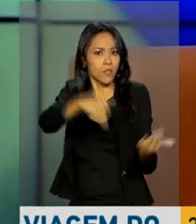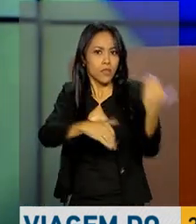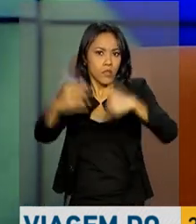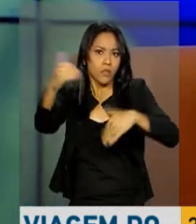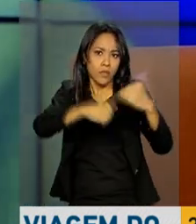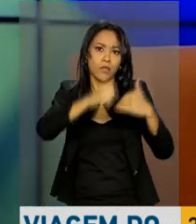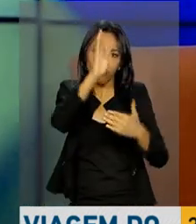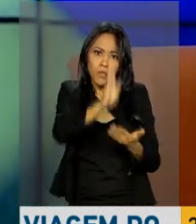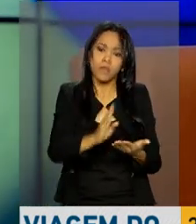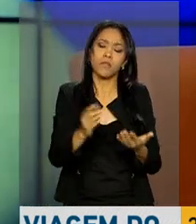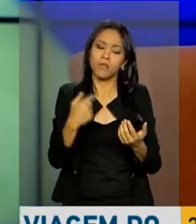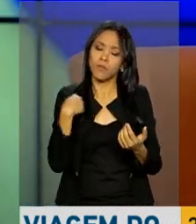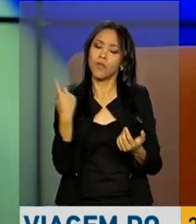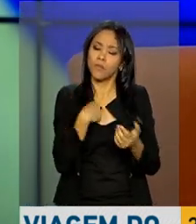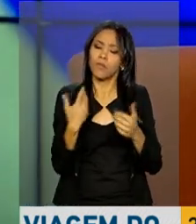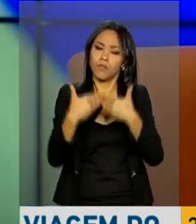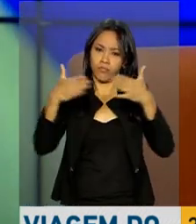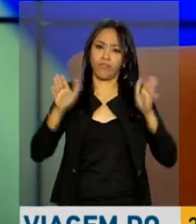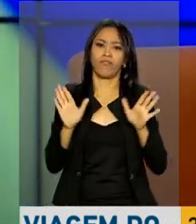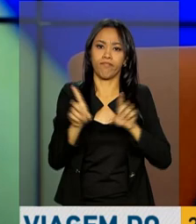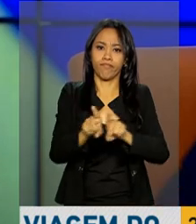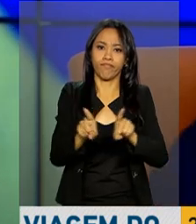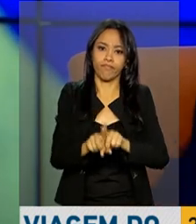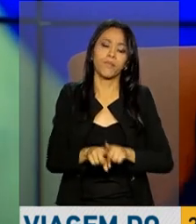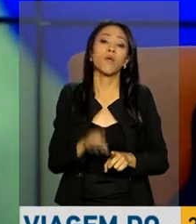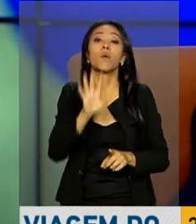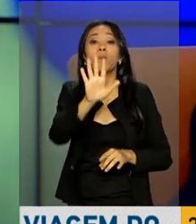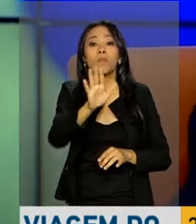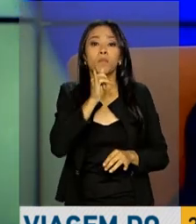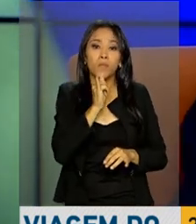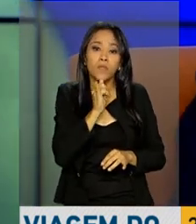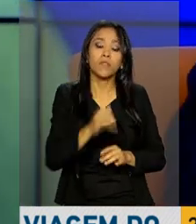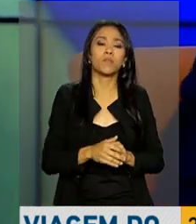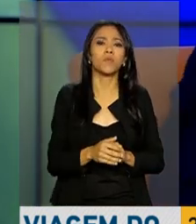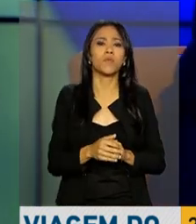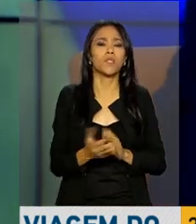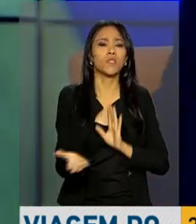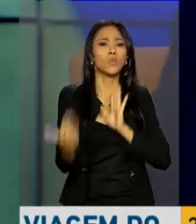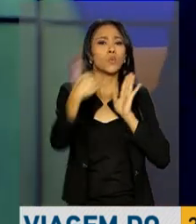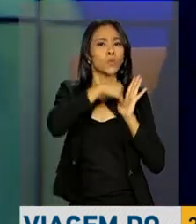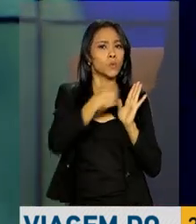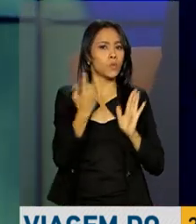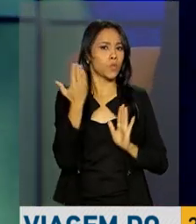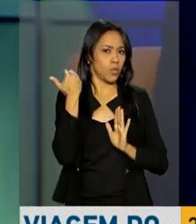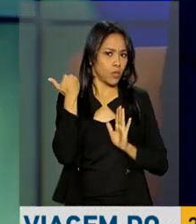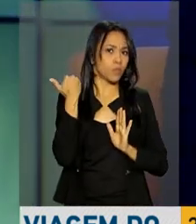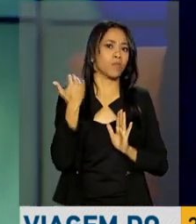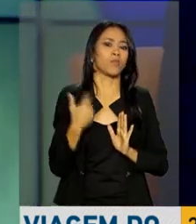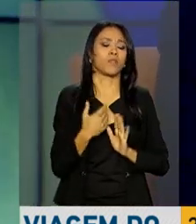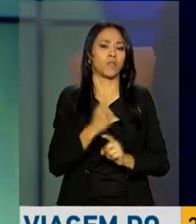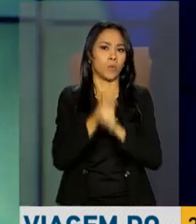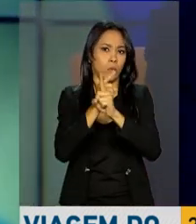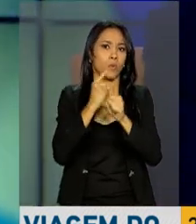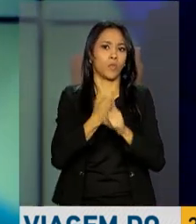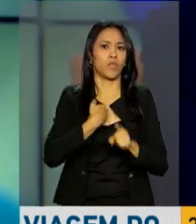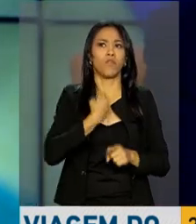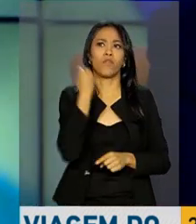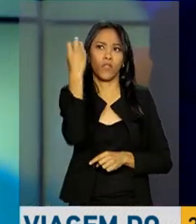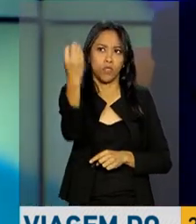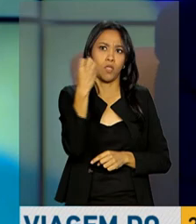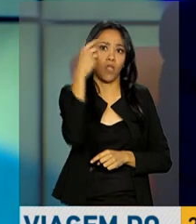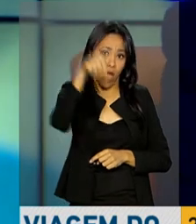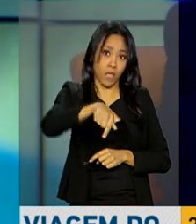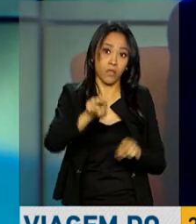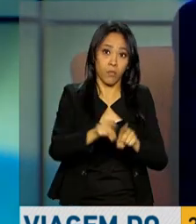ou apenas para o capital estrangeiro. Só para lhe dar um exemplo, nas últimas incursões que tivemos em vários países e aqui nos Estados